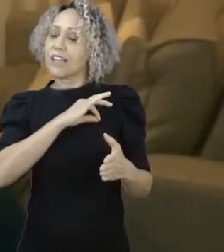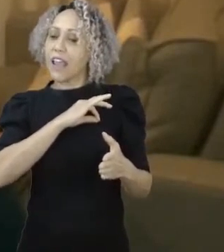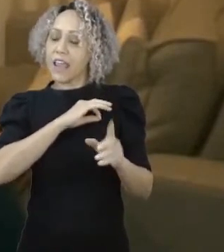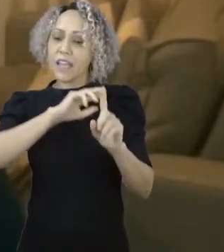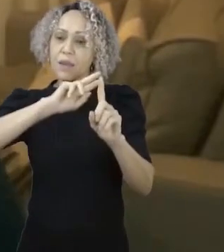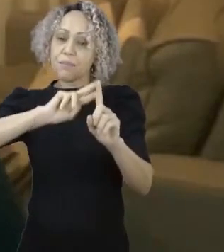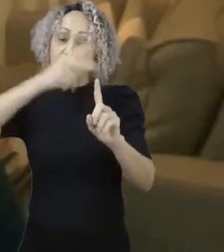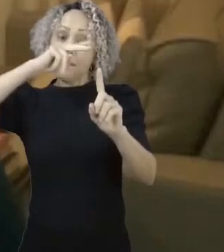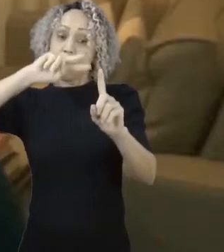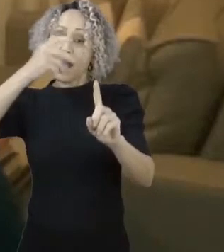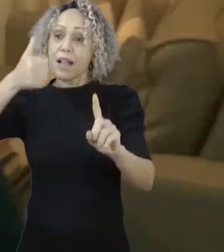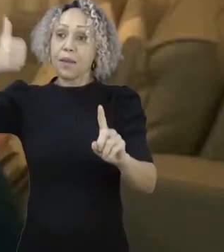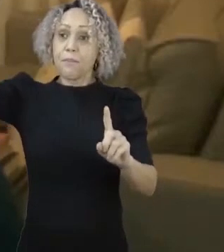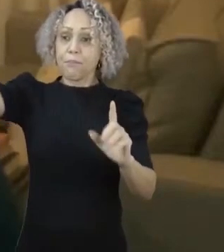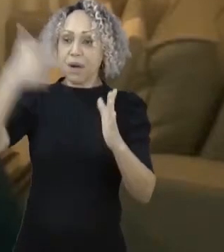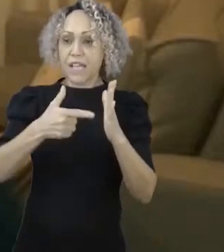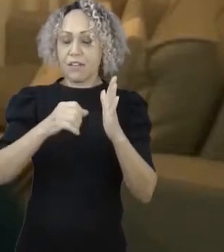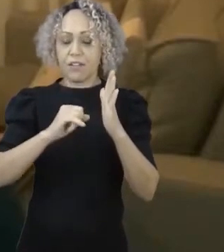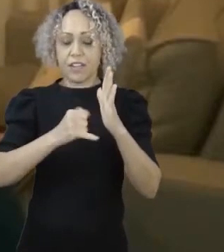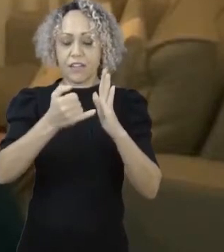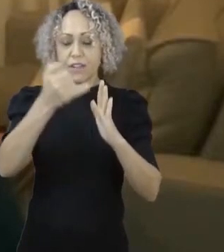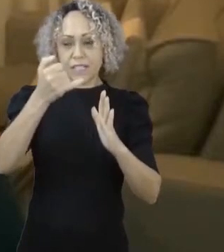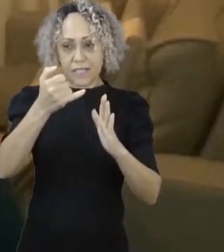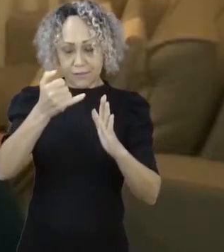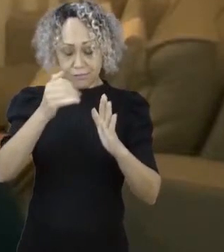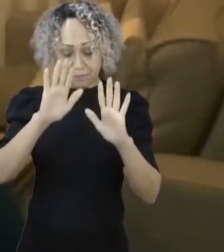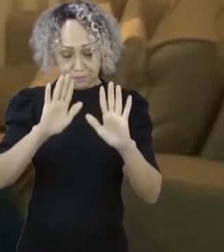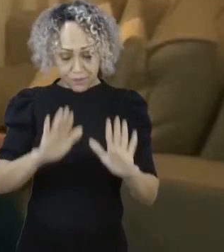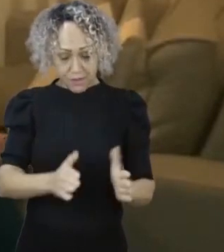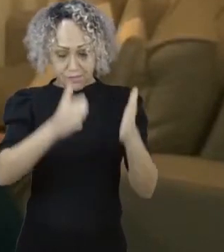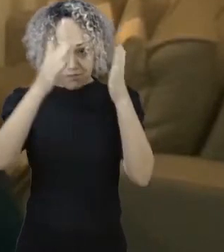o ano, o salário mínimo fosse para R$